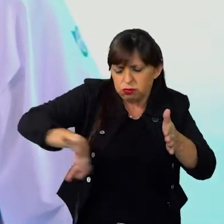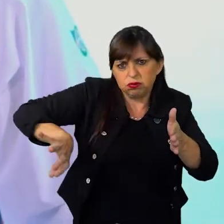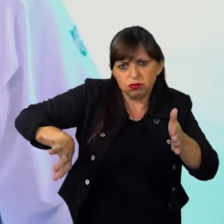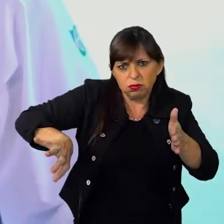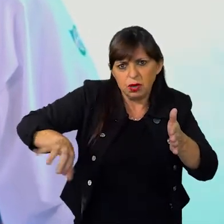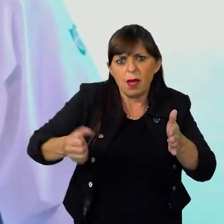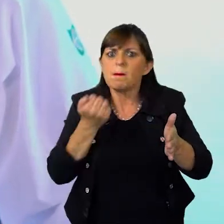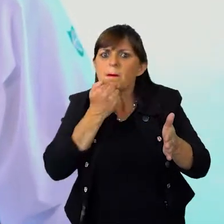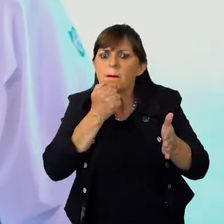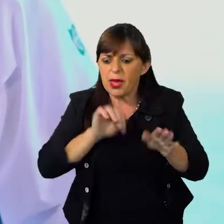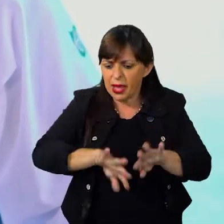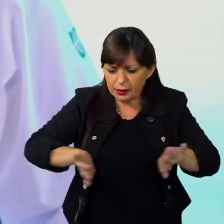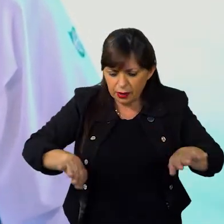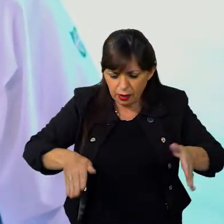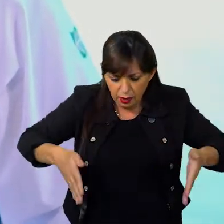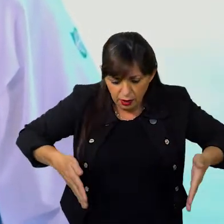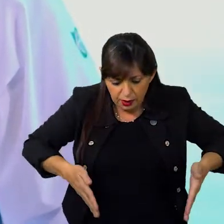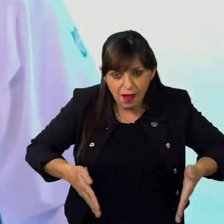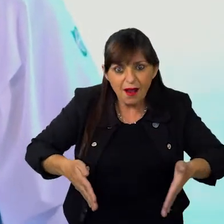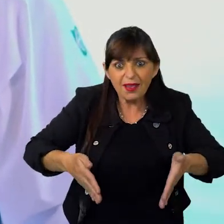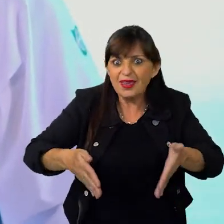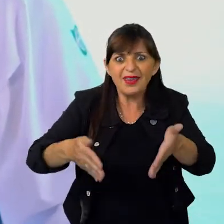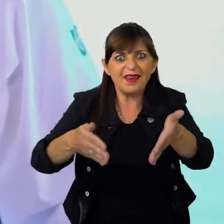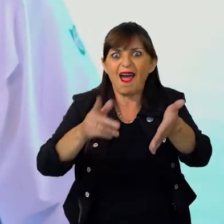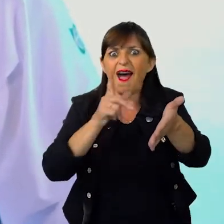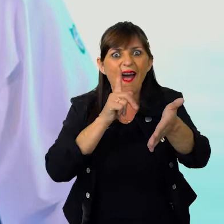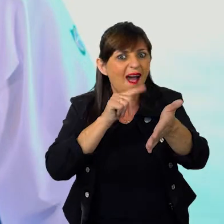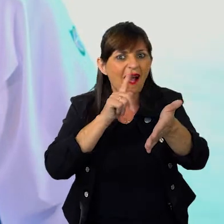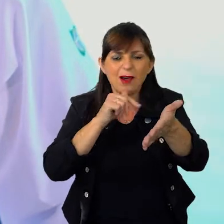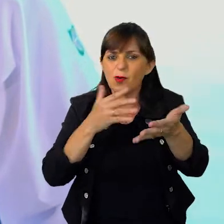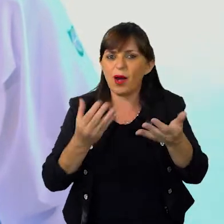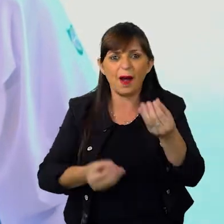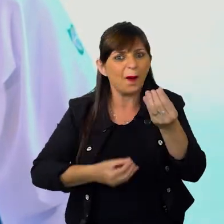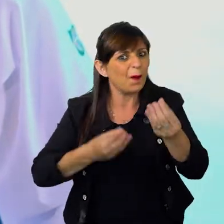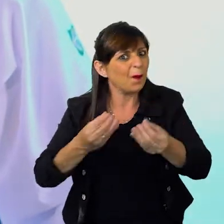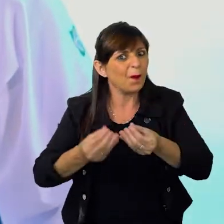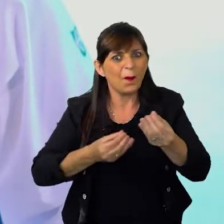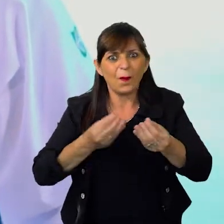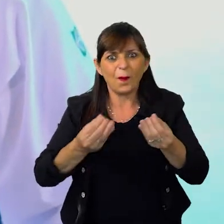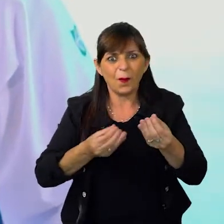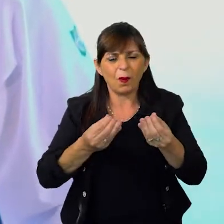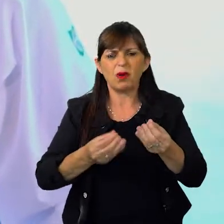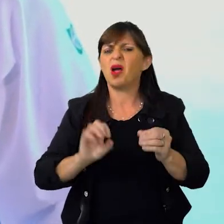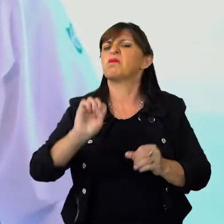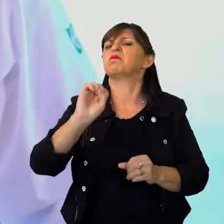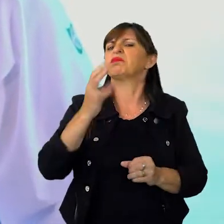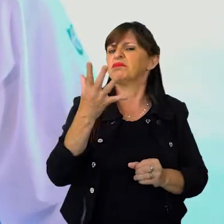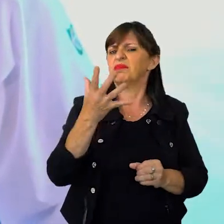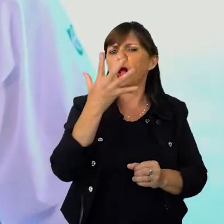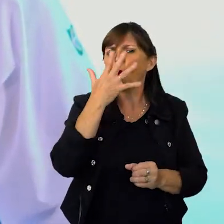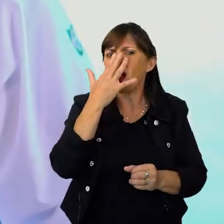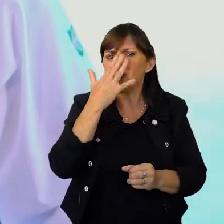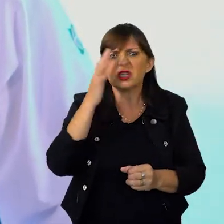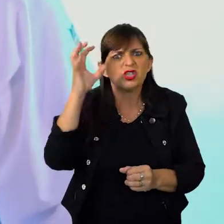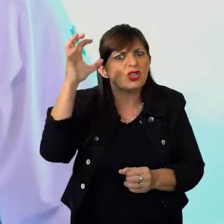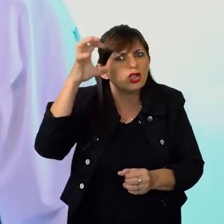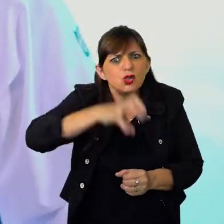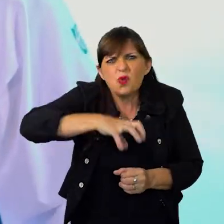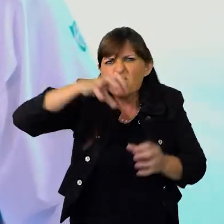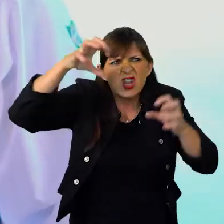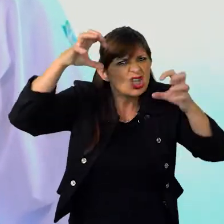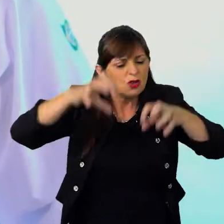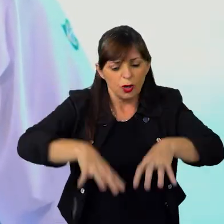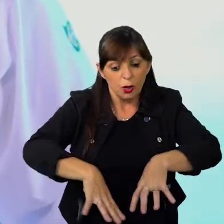tem uma extensão muito grande uma profundidade muito grande e que mesmo que houvesse uma enchente mesmo que se